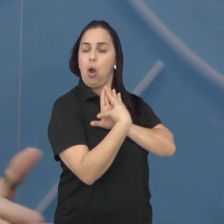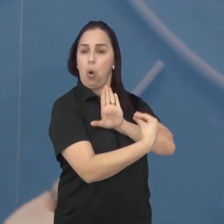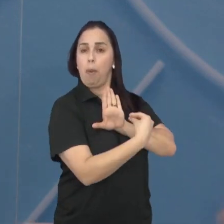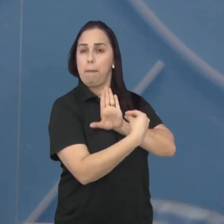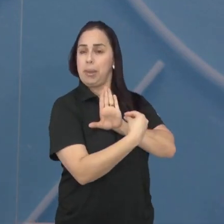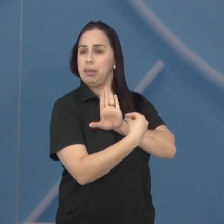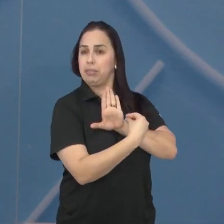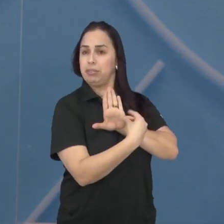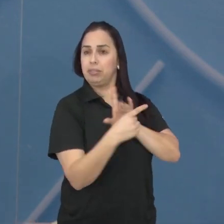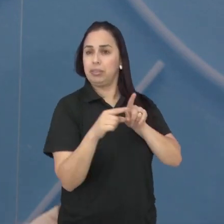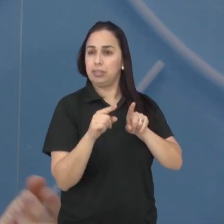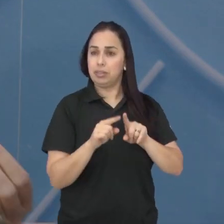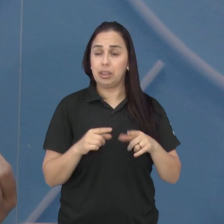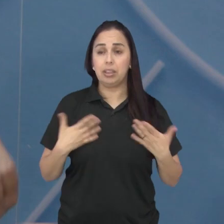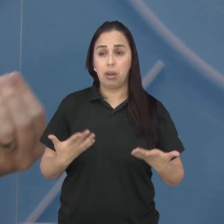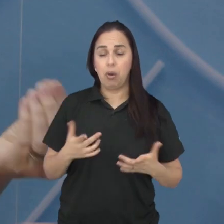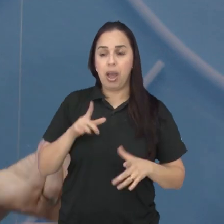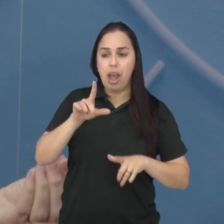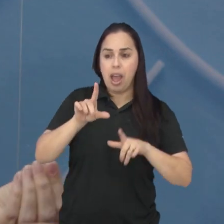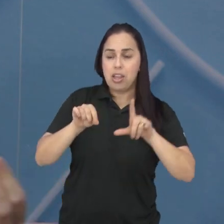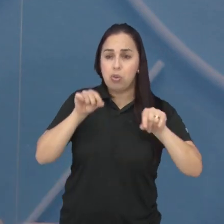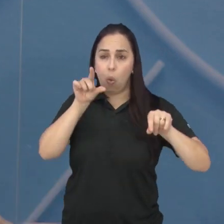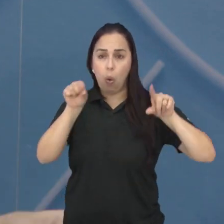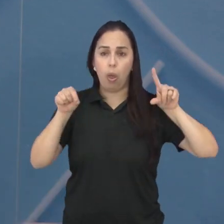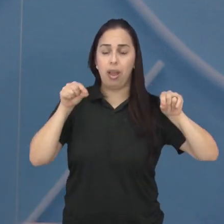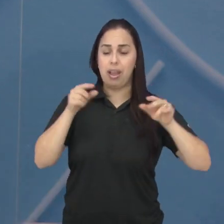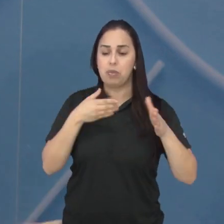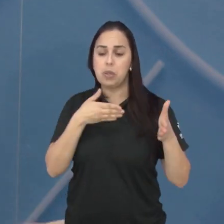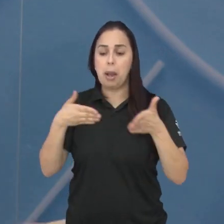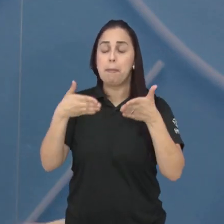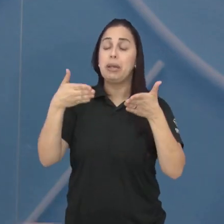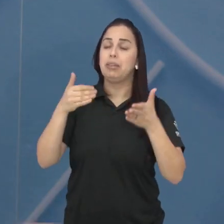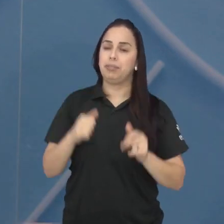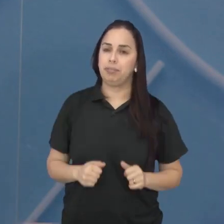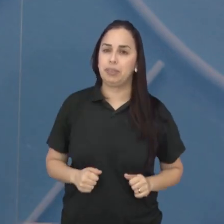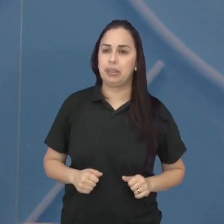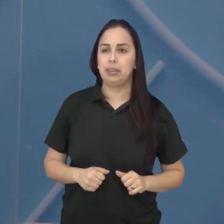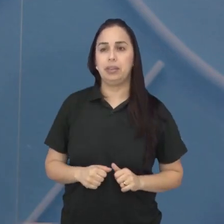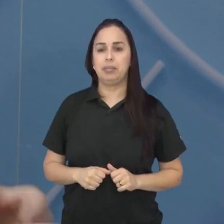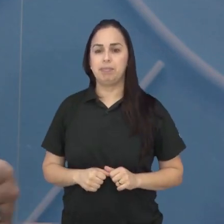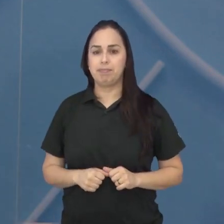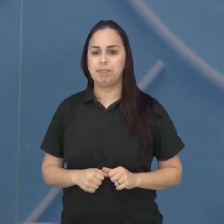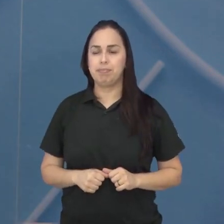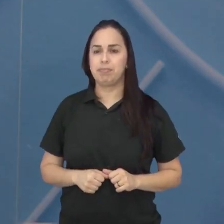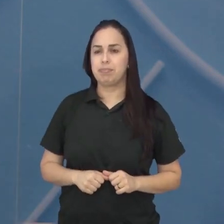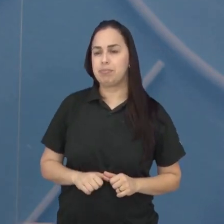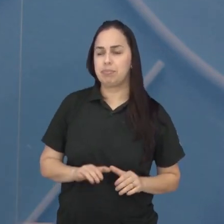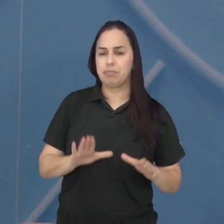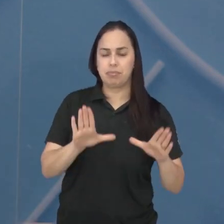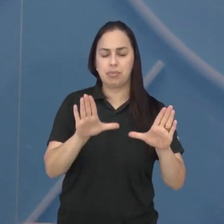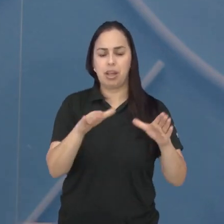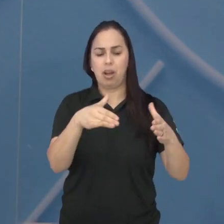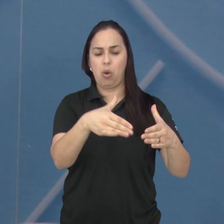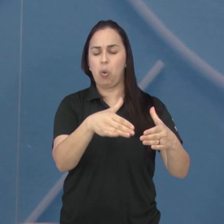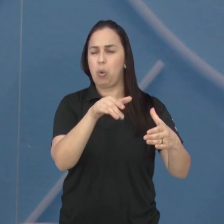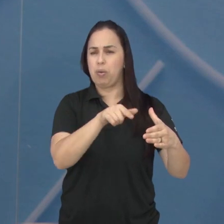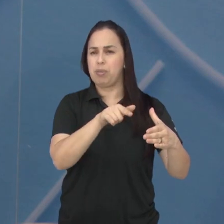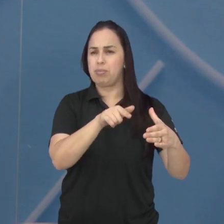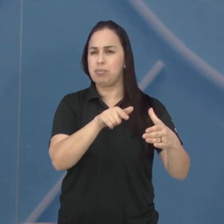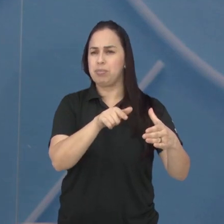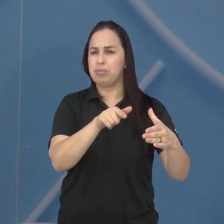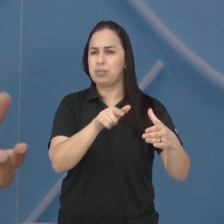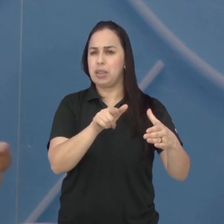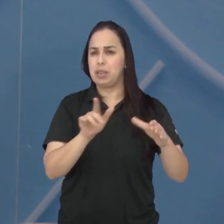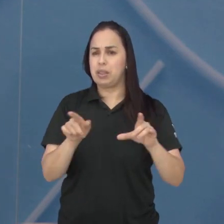com quem ela convive, né? Então, é escolher um pouco isso. Poxa, aquela turminha que a mamãe